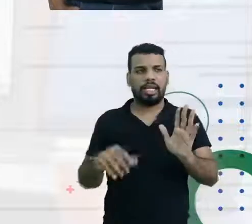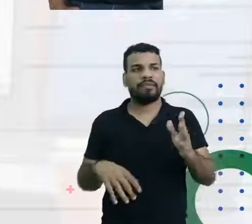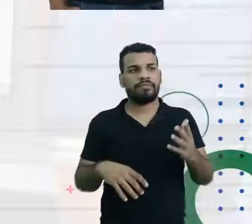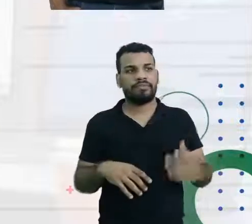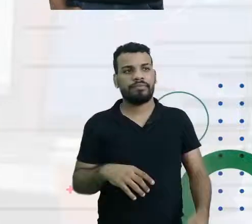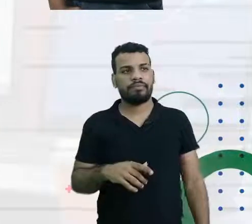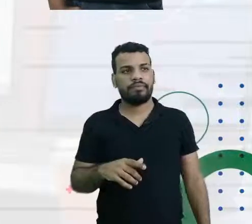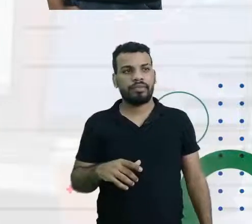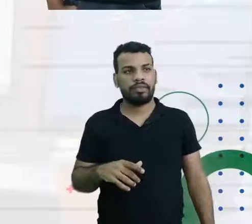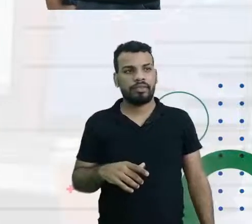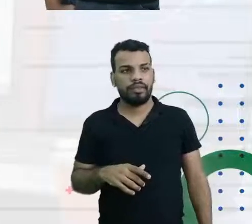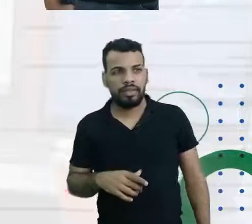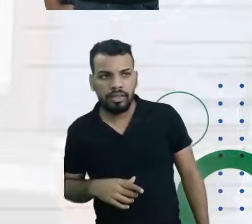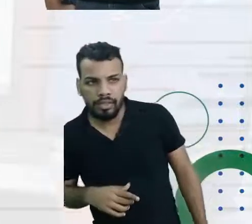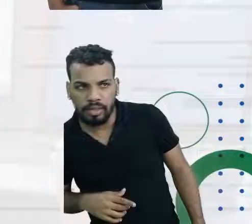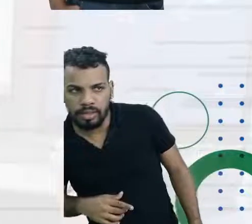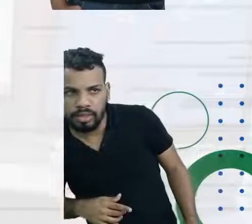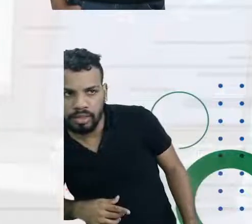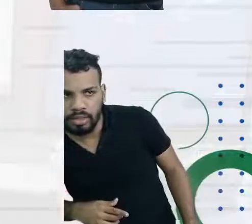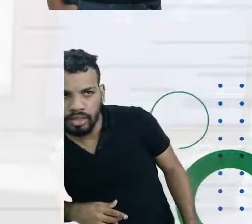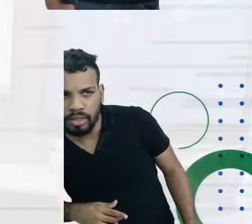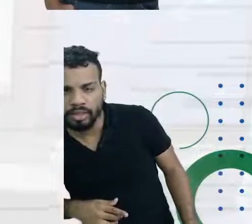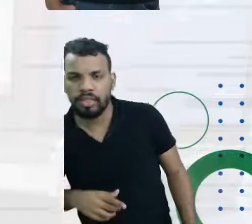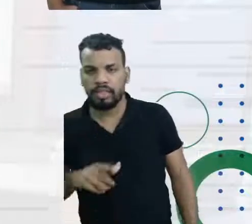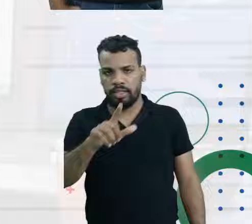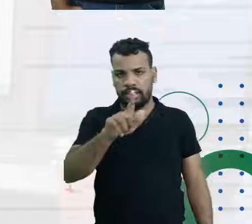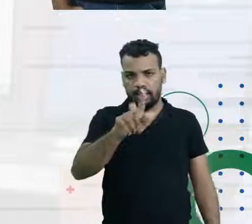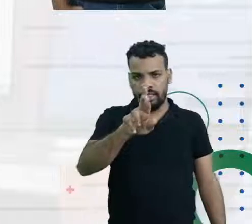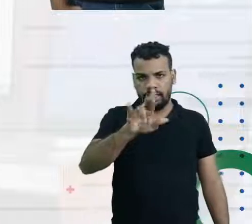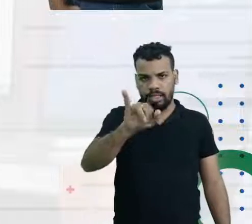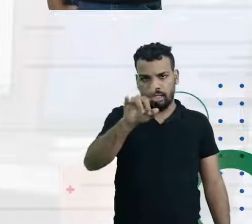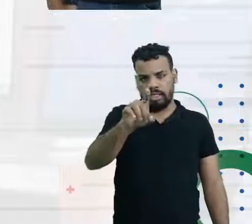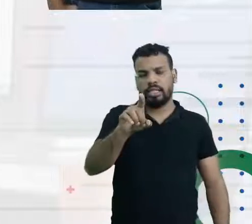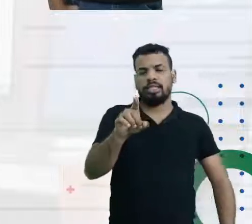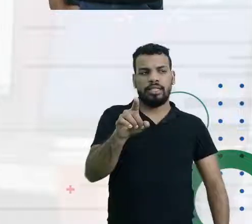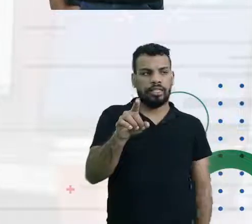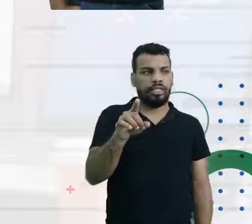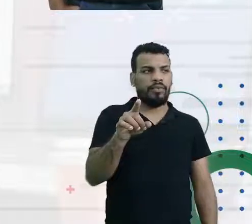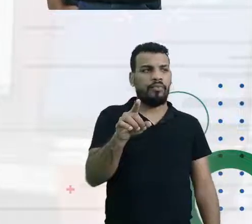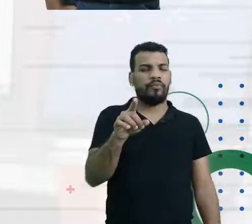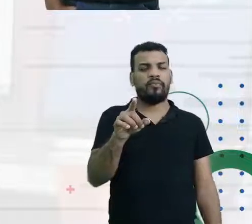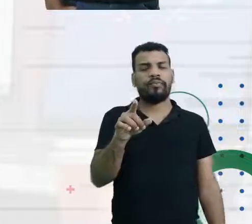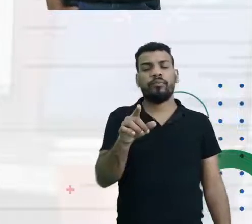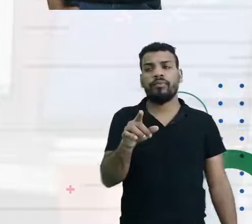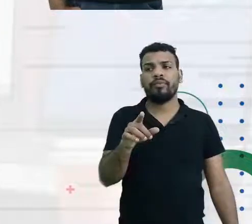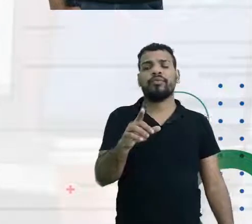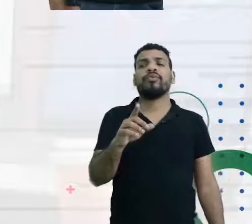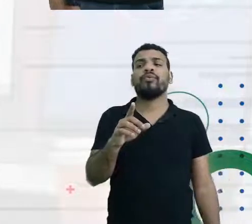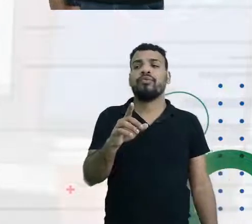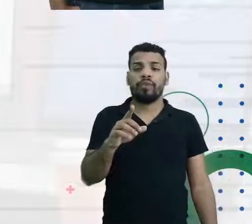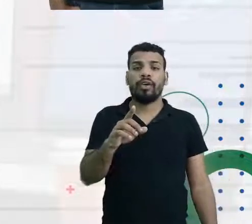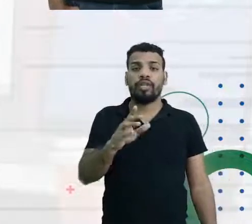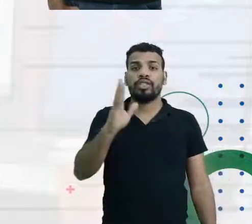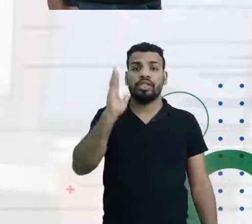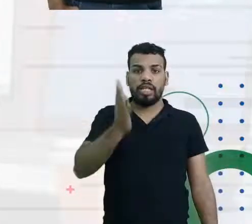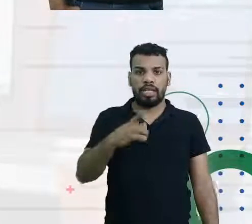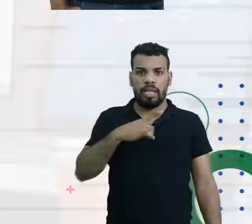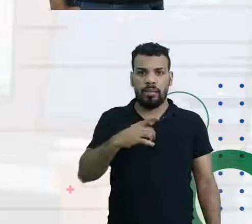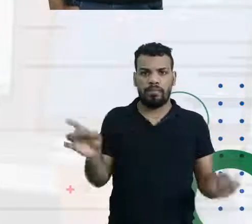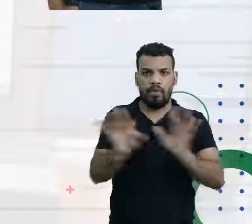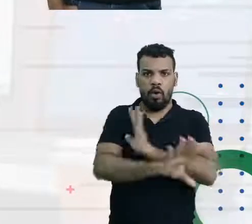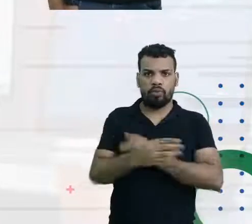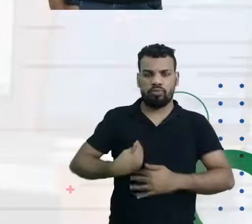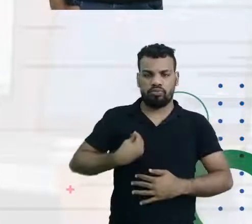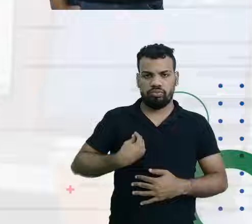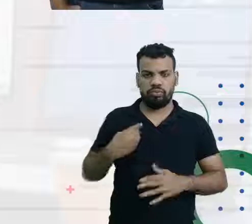O grid, né? Algumas ferramentas que eu vou dar para vocês mais na frente, elas já vêm com o grid ativado, então